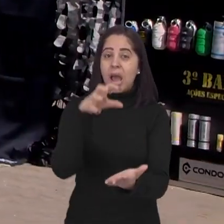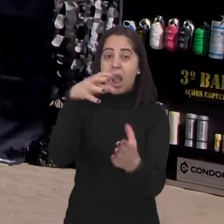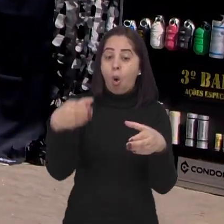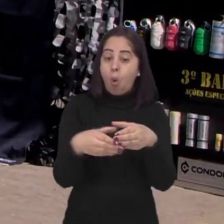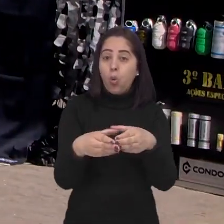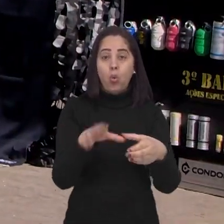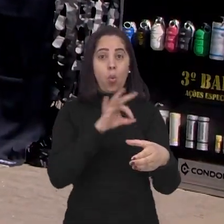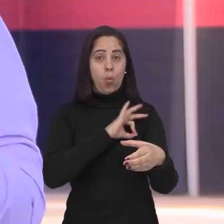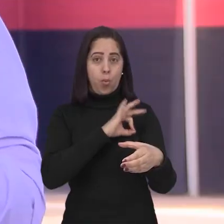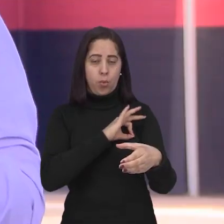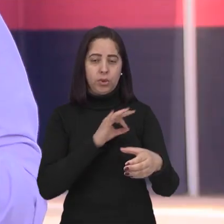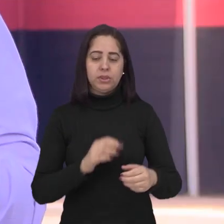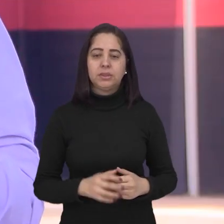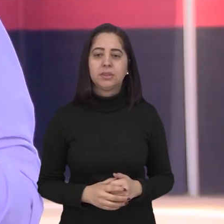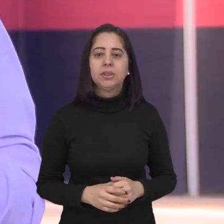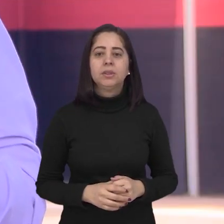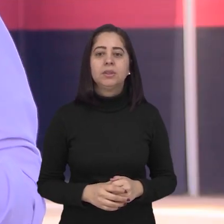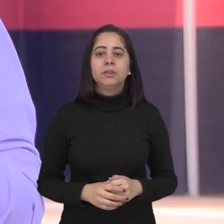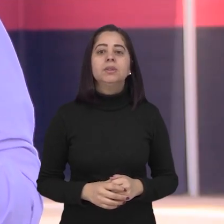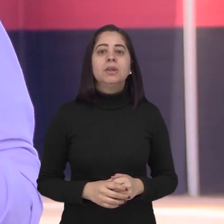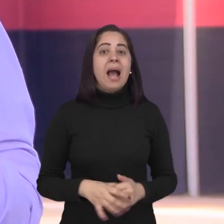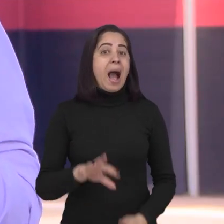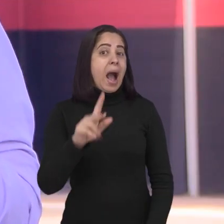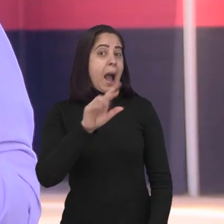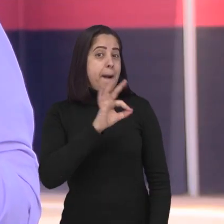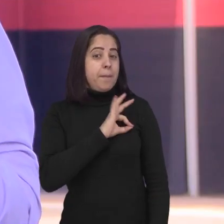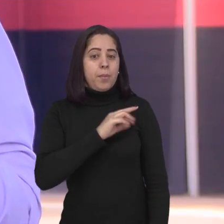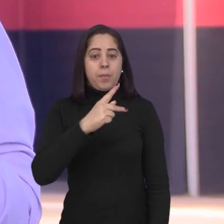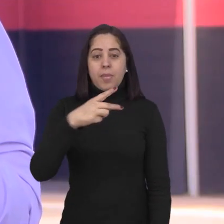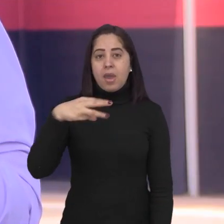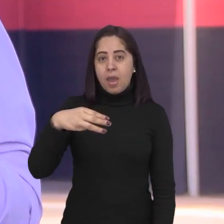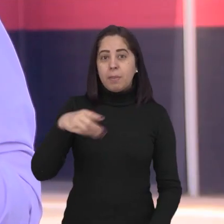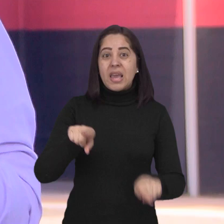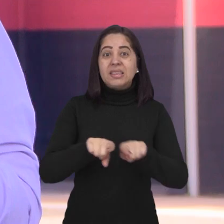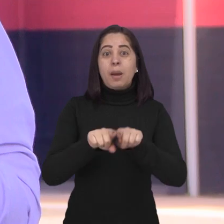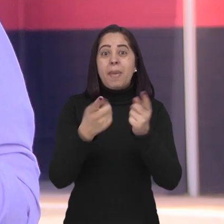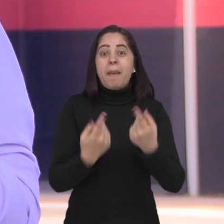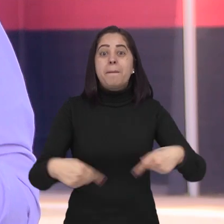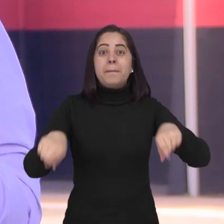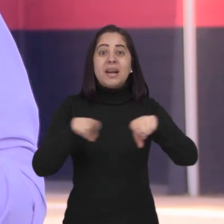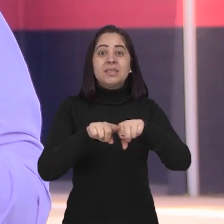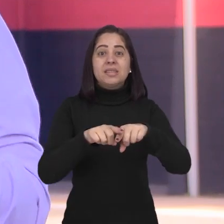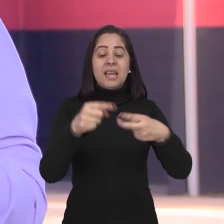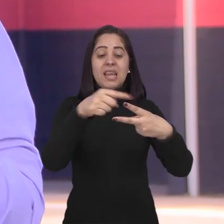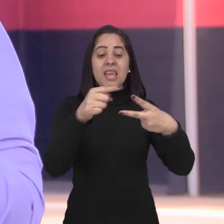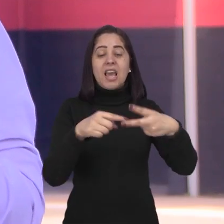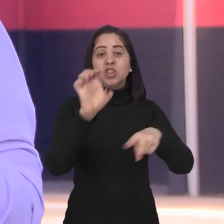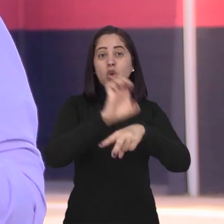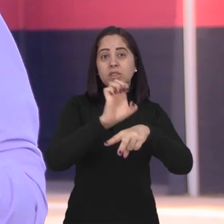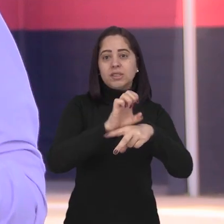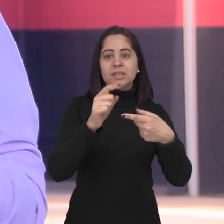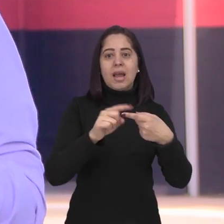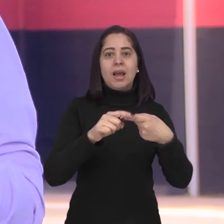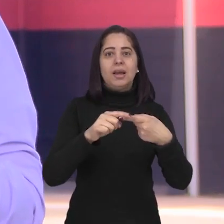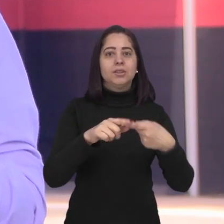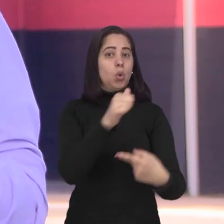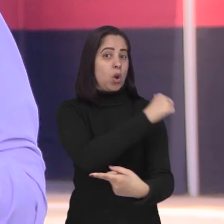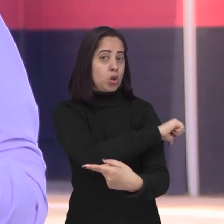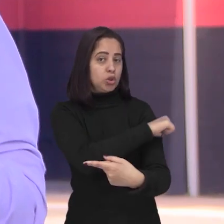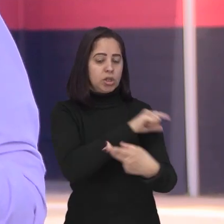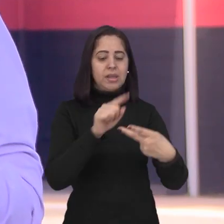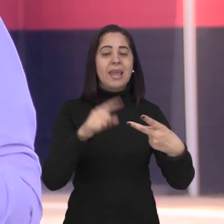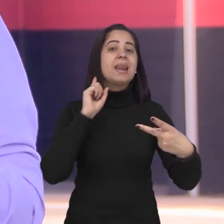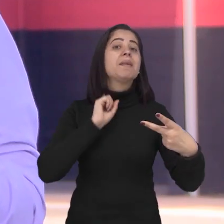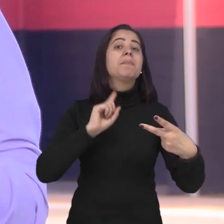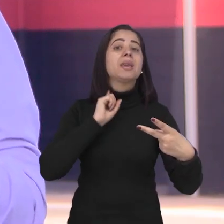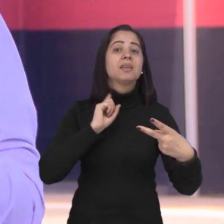dos pelotões. E além de todo o estado de São Paulo, a Polícia Militar também atua em parceria com mais 2 estados, Minas Gerais e Rio